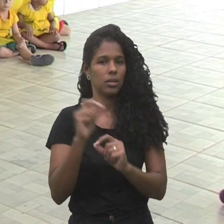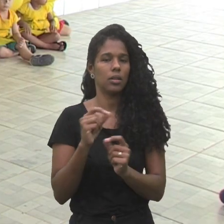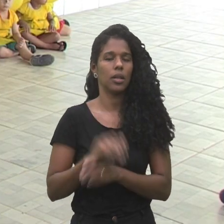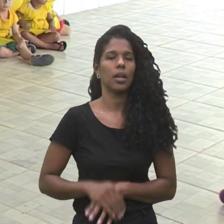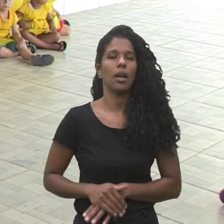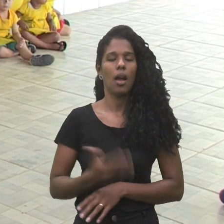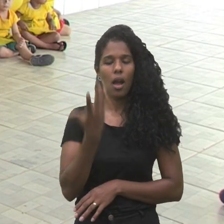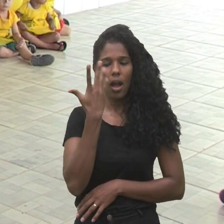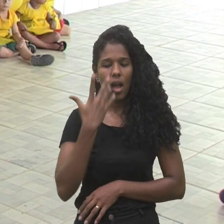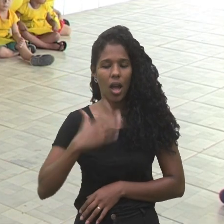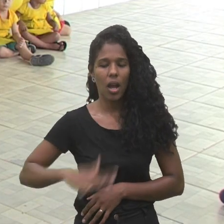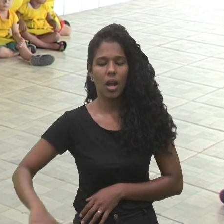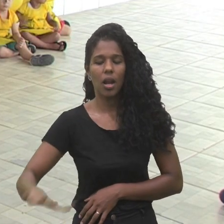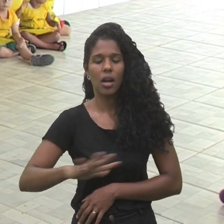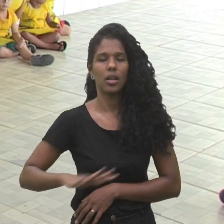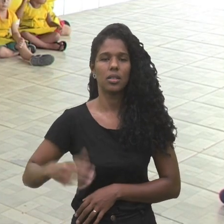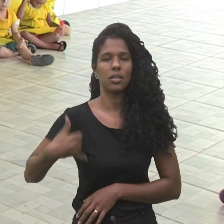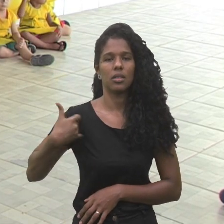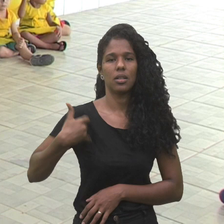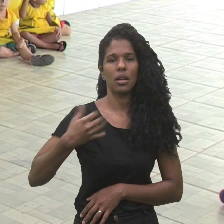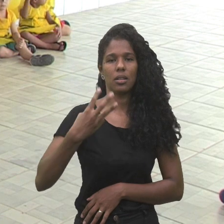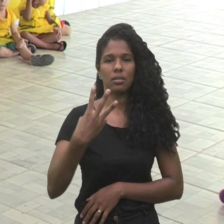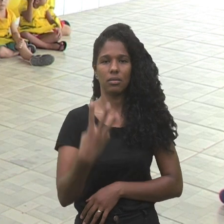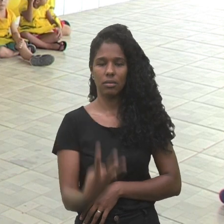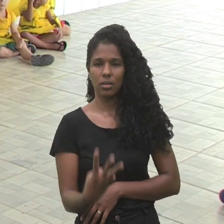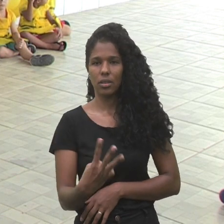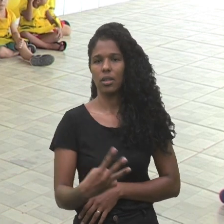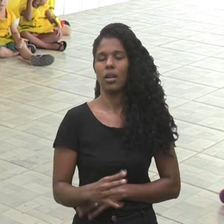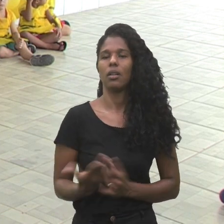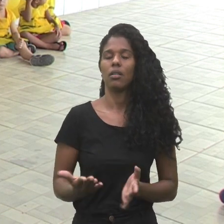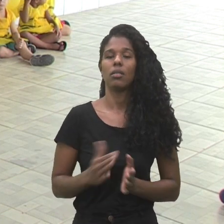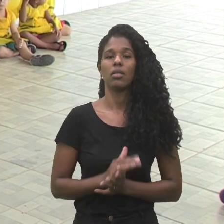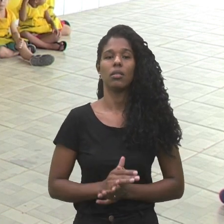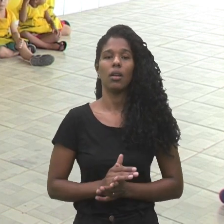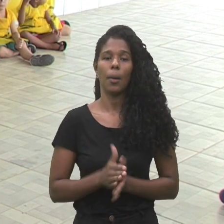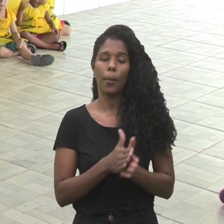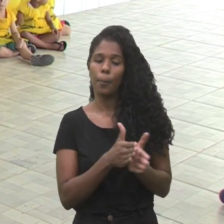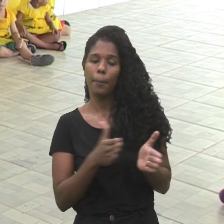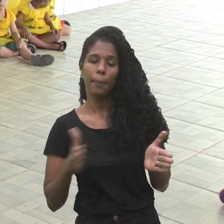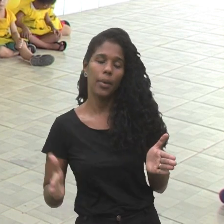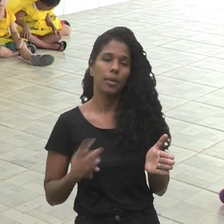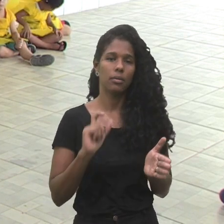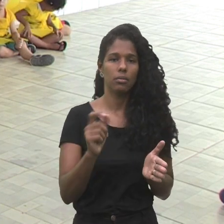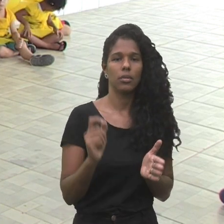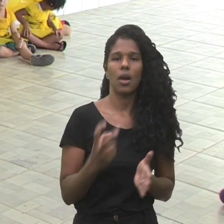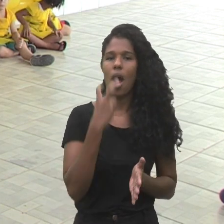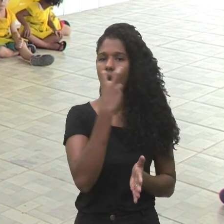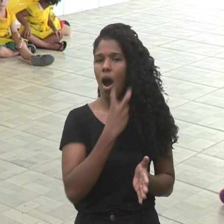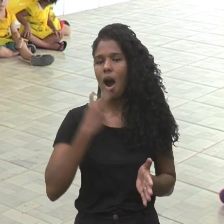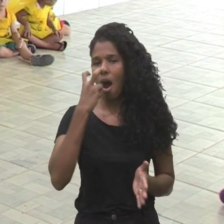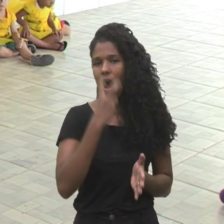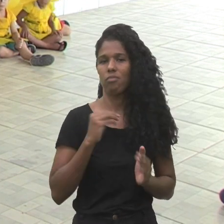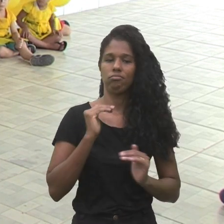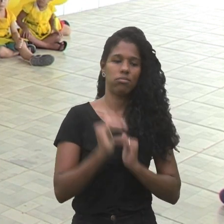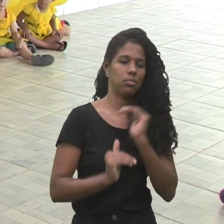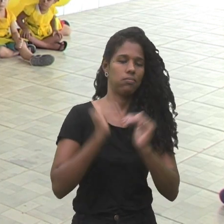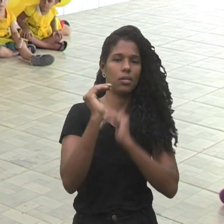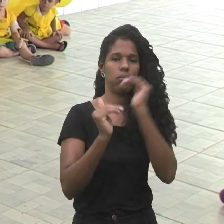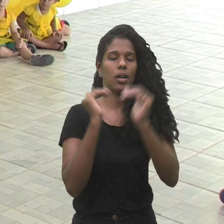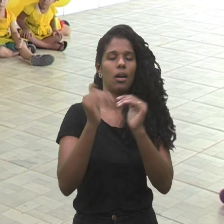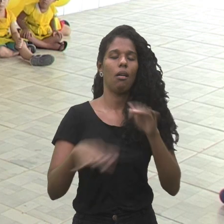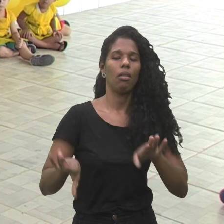desenvolver a oralidade, desenvolver a interação, entendendo que as poesias,